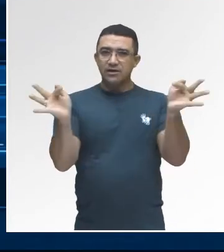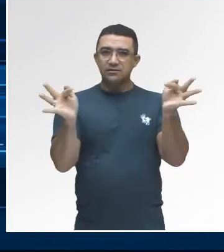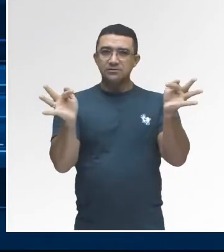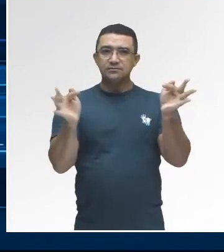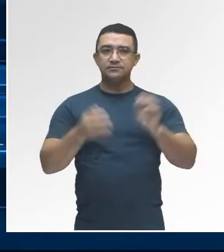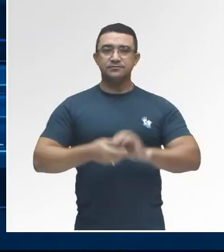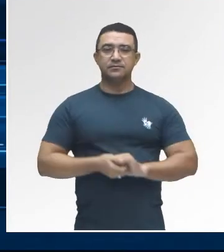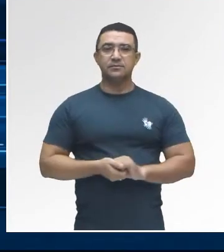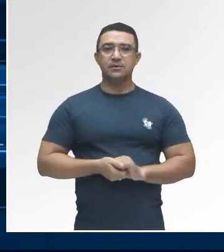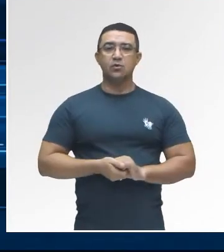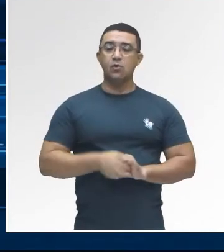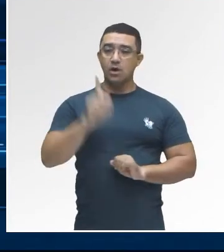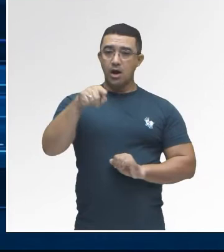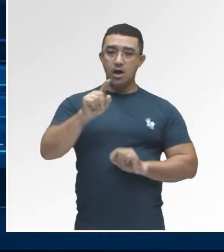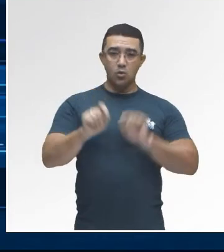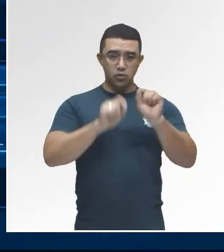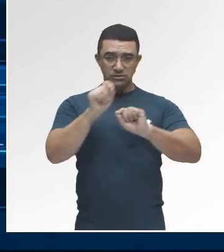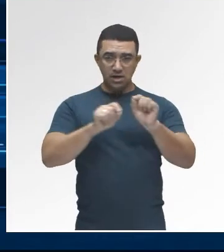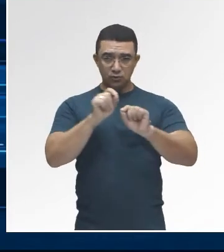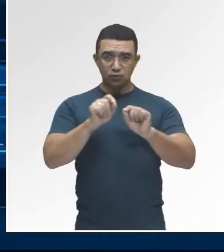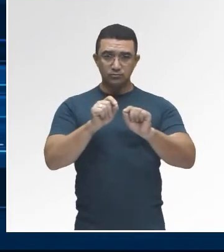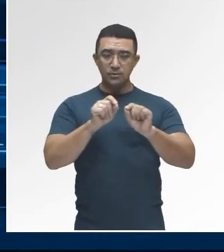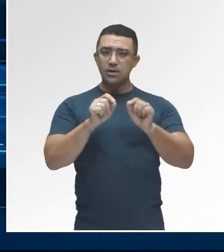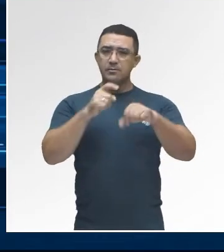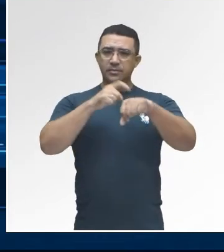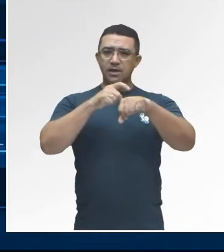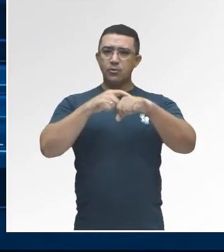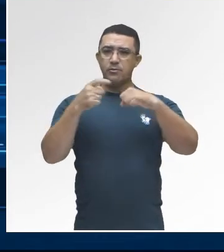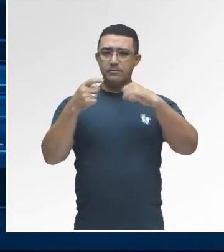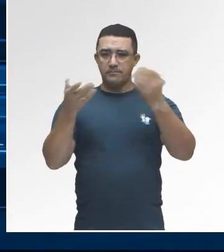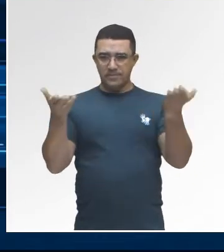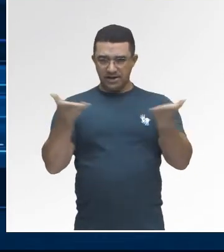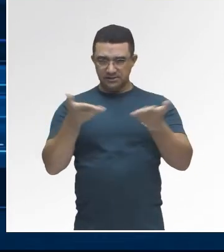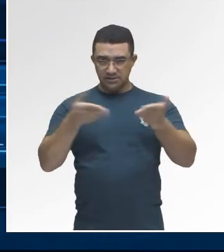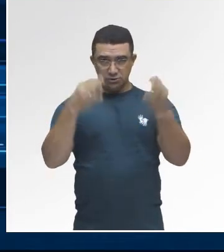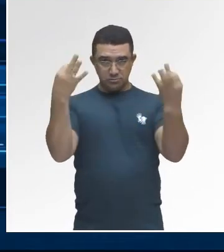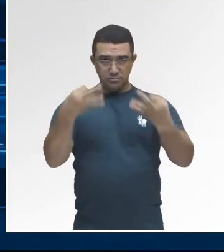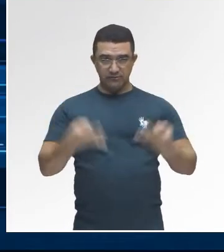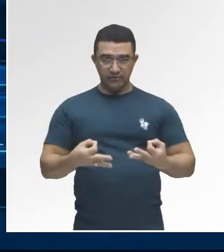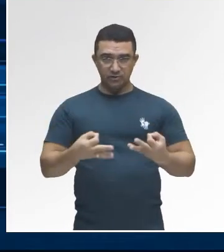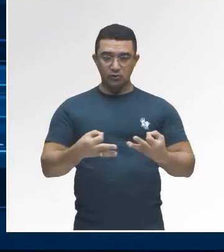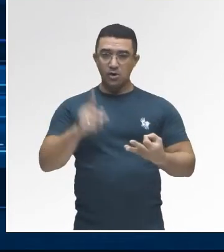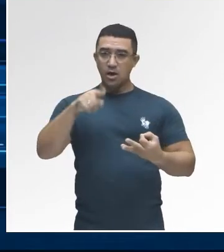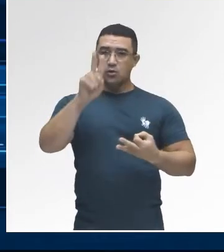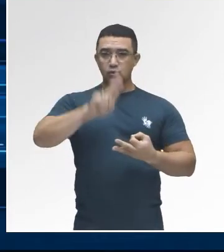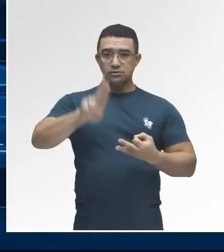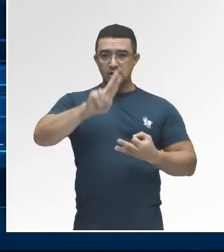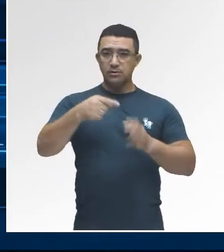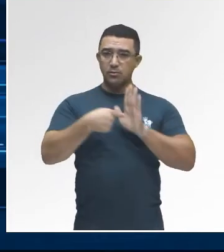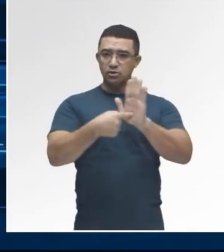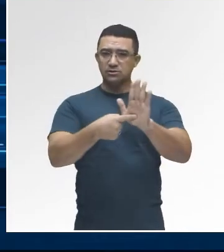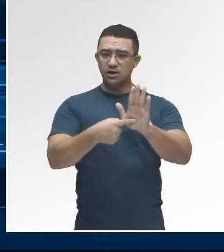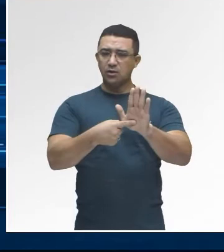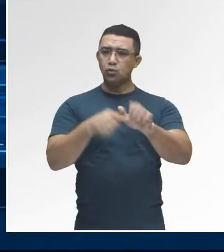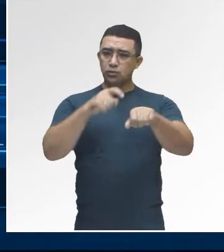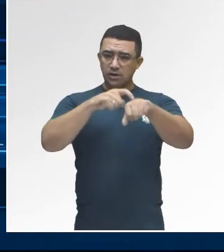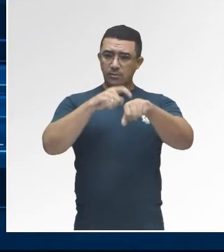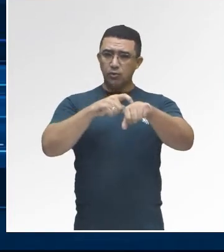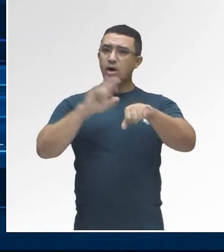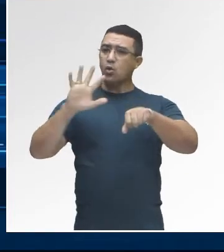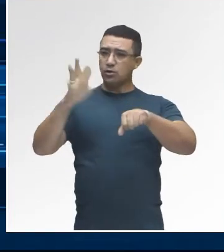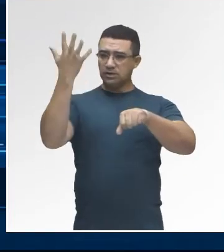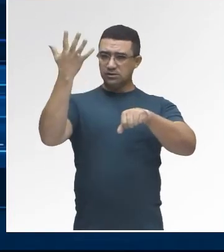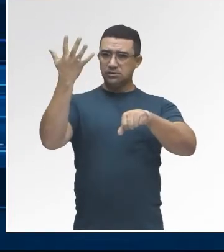Para referir-se a ações que ocorreram num passado, né, num tempo indefinido no passado. Então, assim, o present perfect é